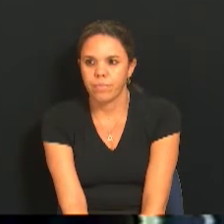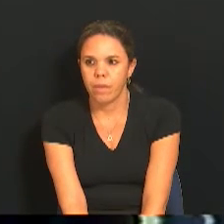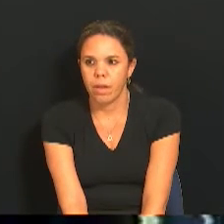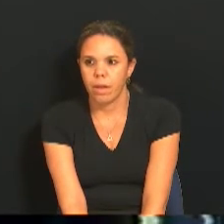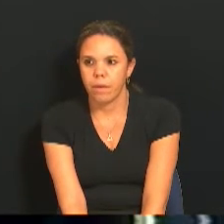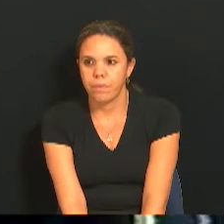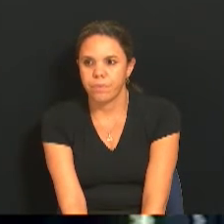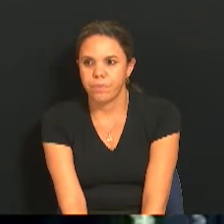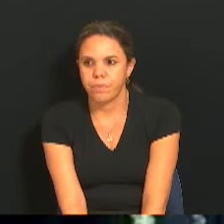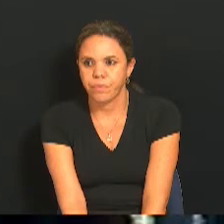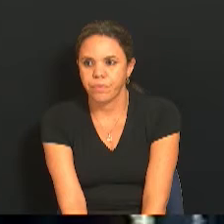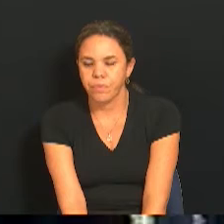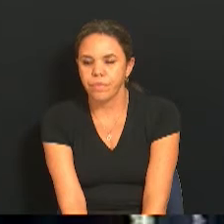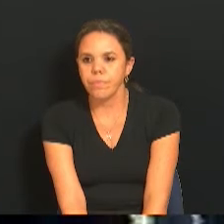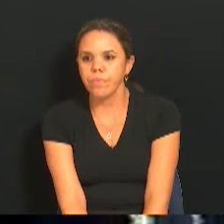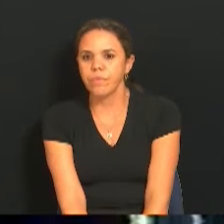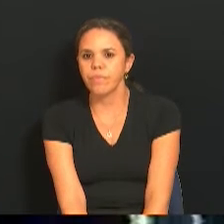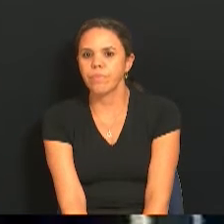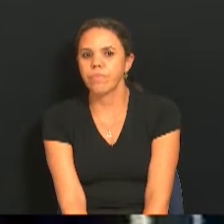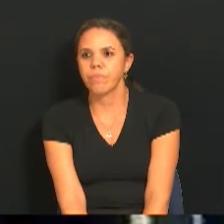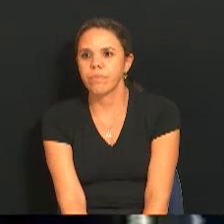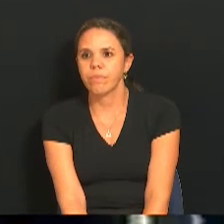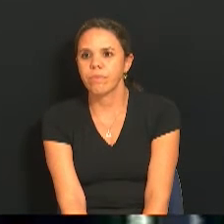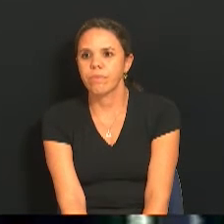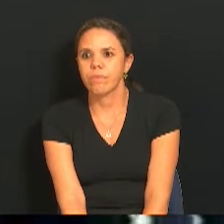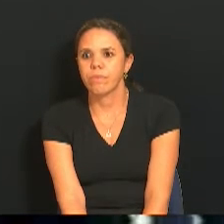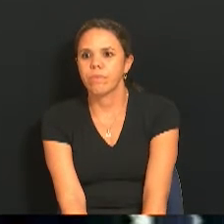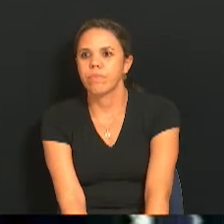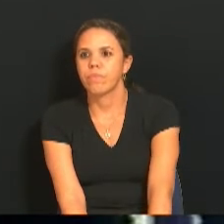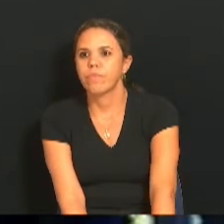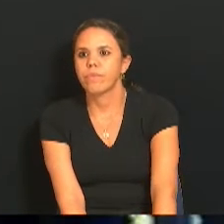A nossa parte aqui...